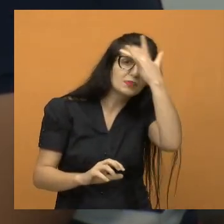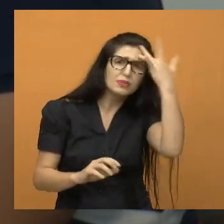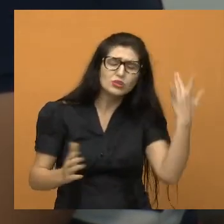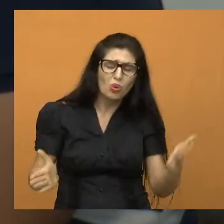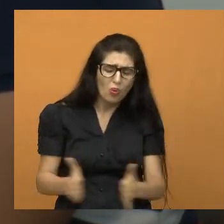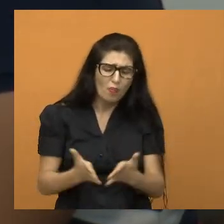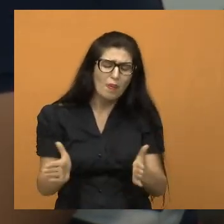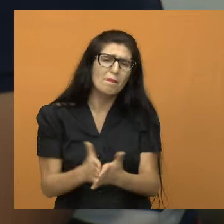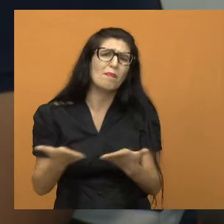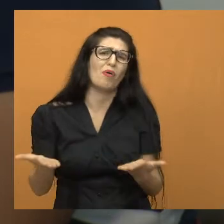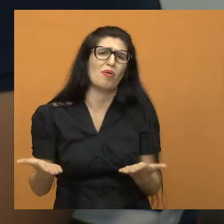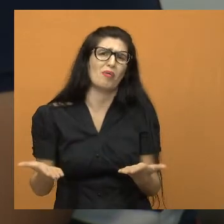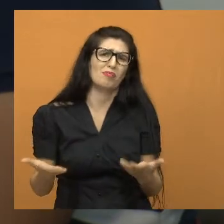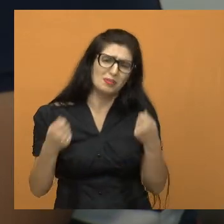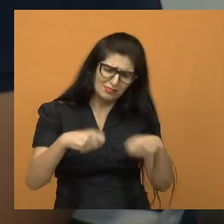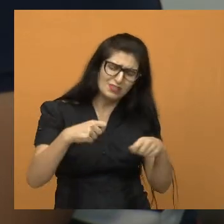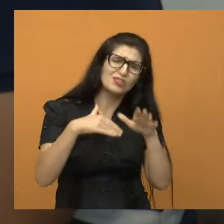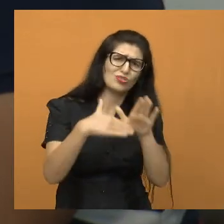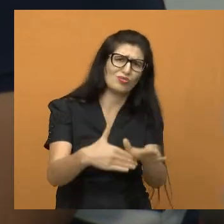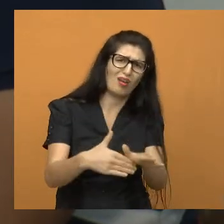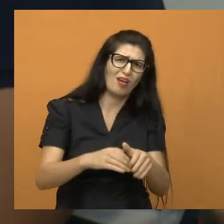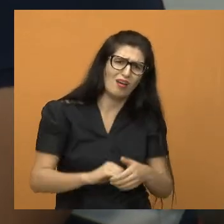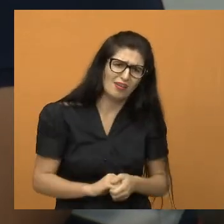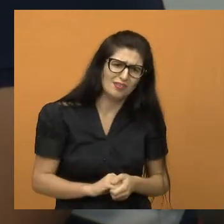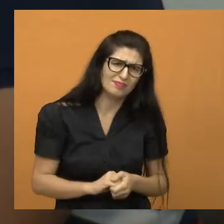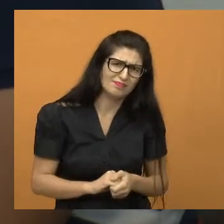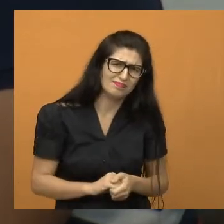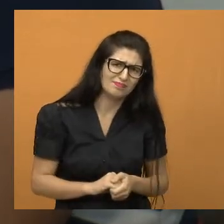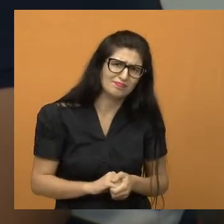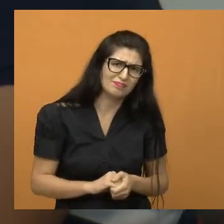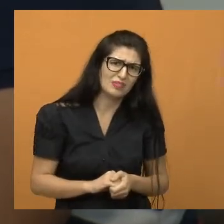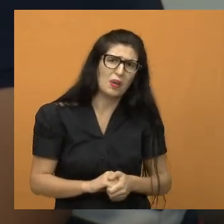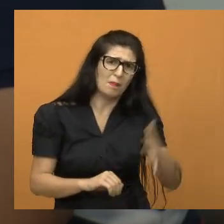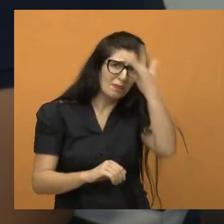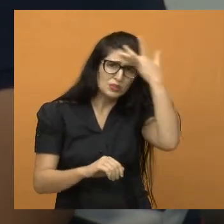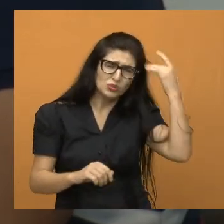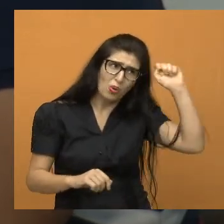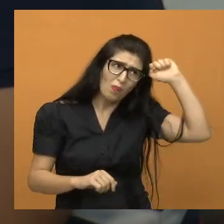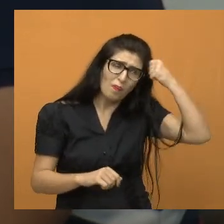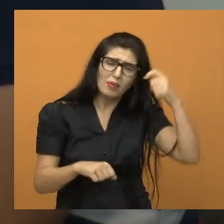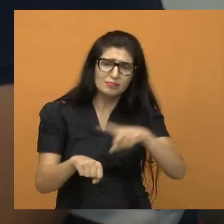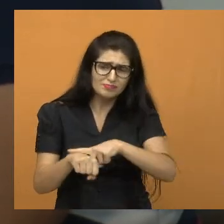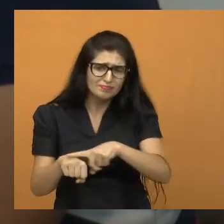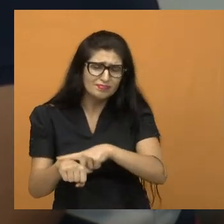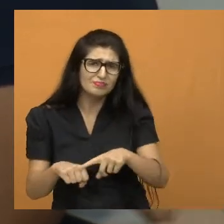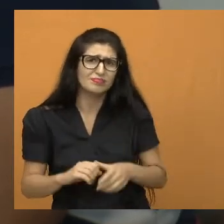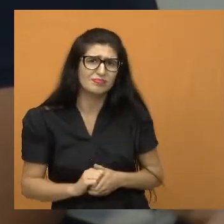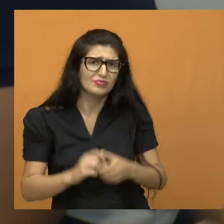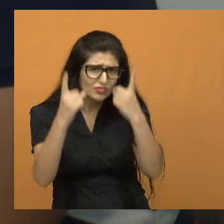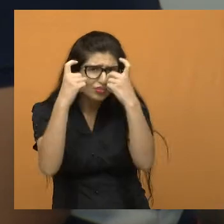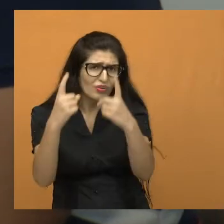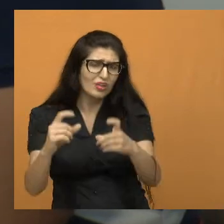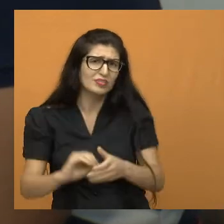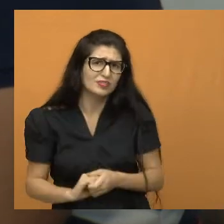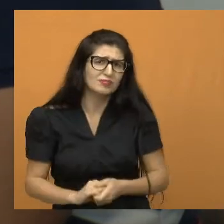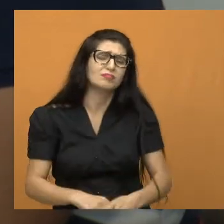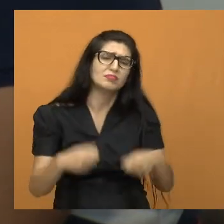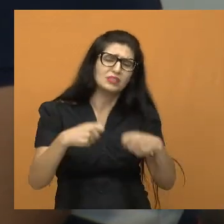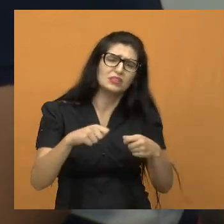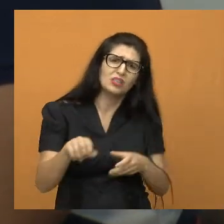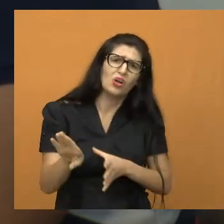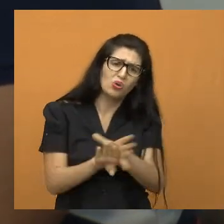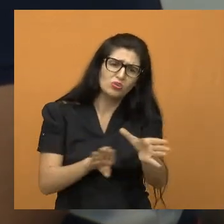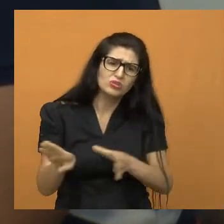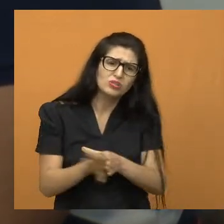classe social, a mesma cor de pele. Será que isso é uma coincidência? Então, eu deixo aqui como propósito o investimento em